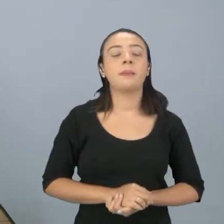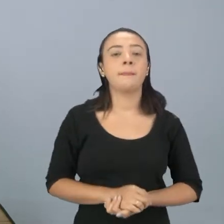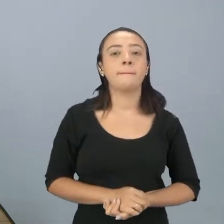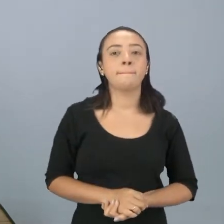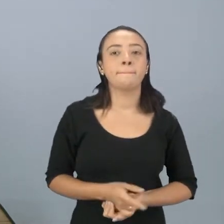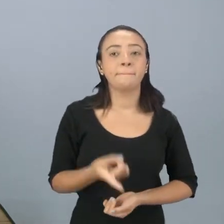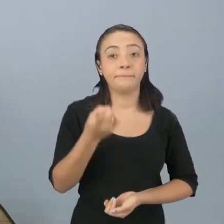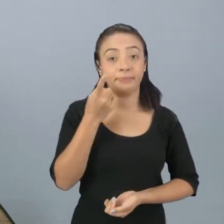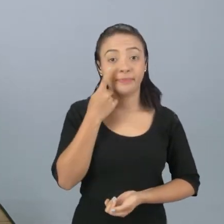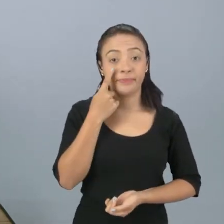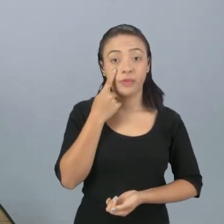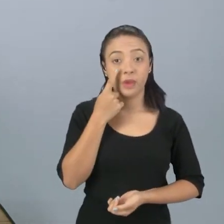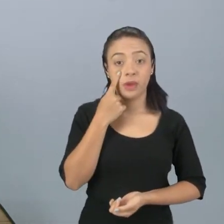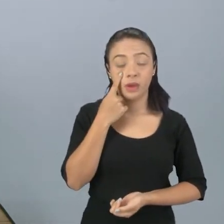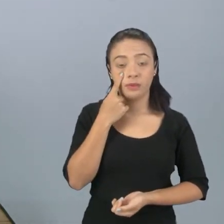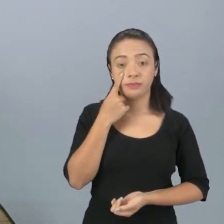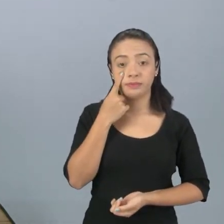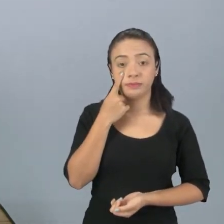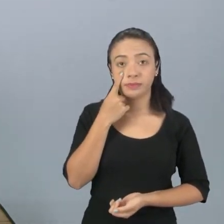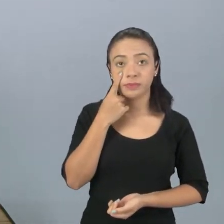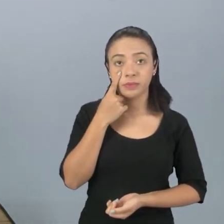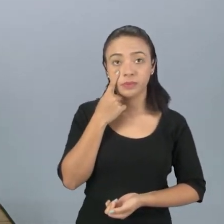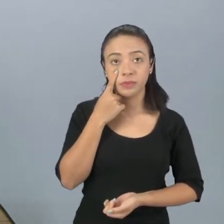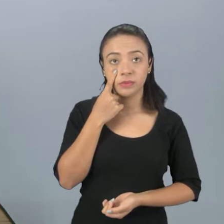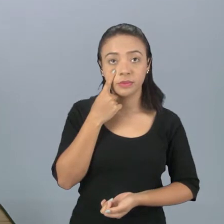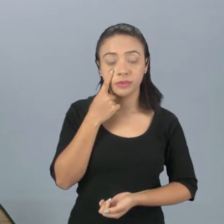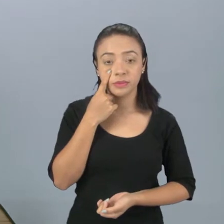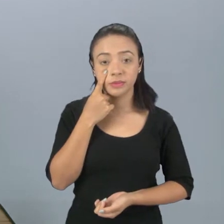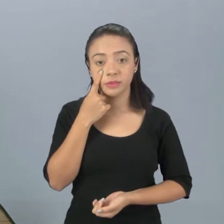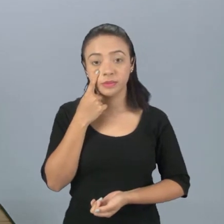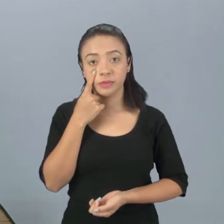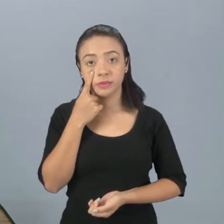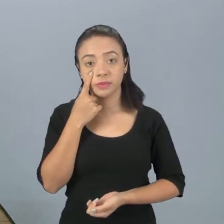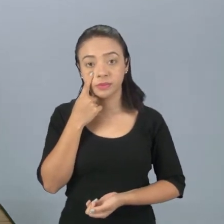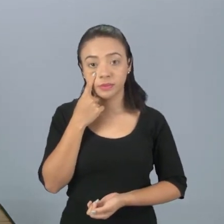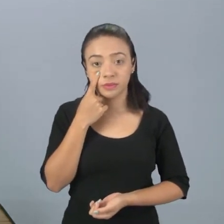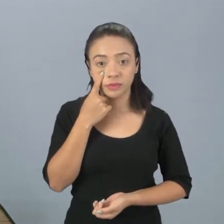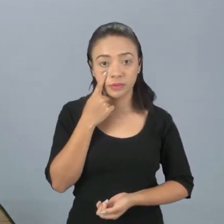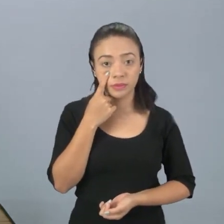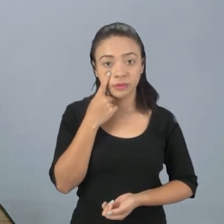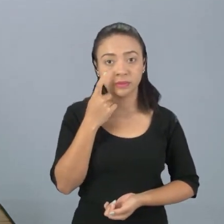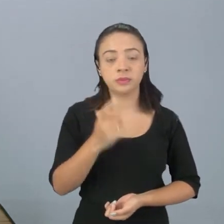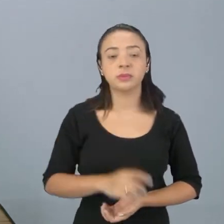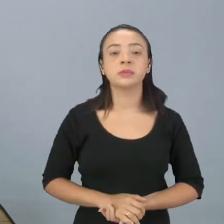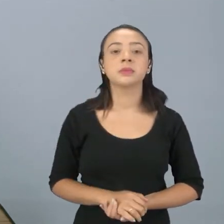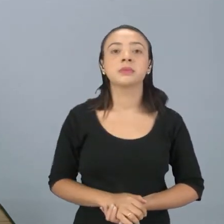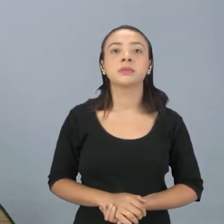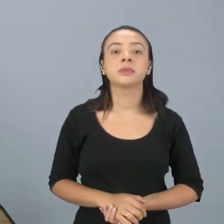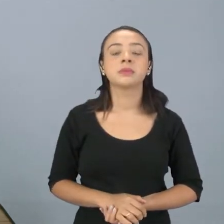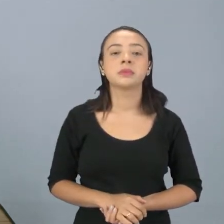Acompanhando aí na tela, você vai ficar mais ou menos igual essa imagem aí. Analisa essa figura aí comigo.